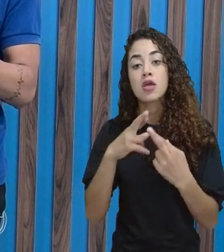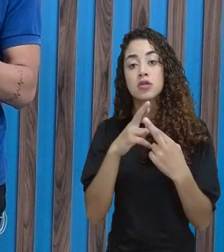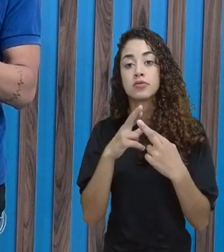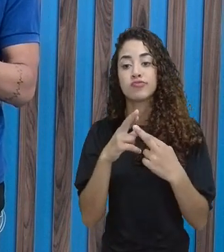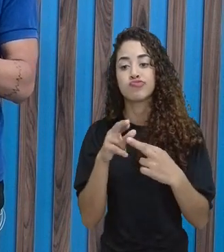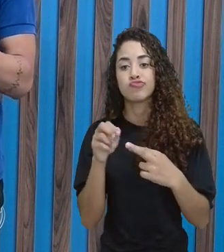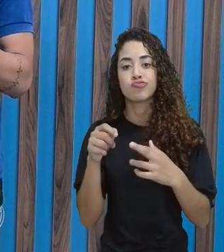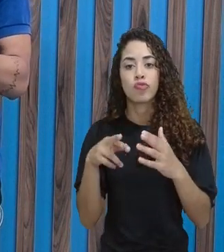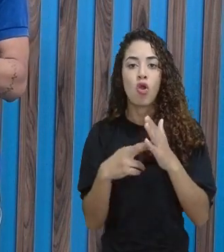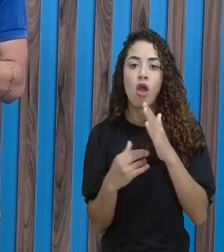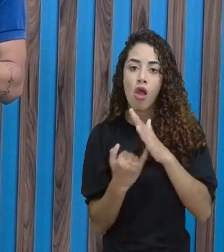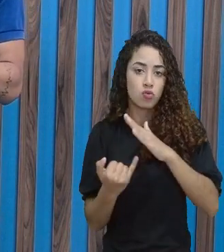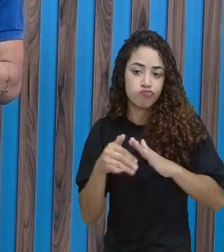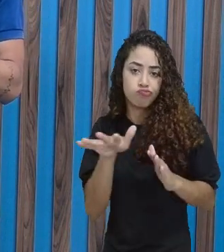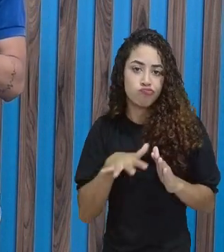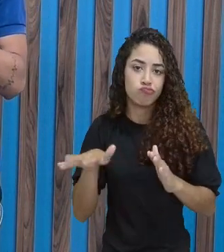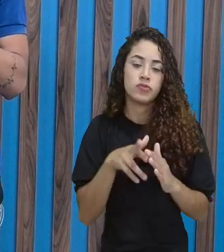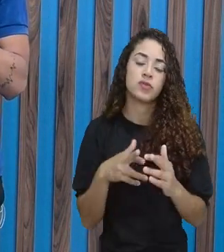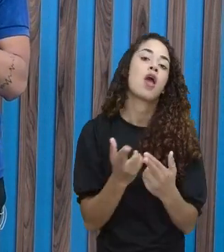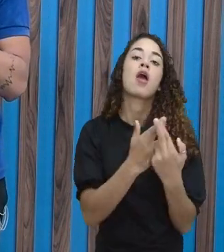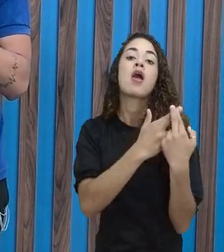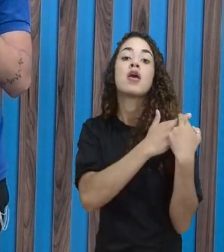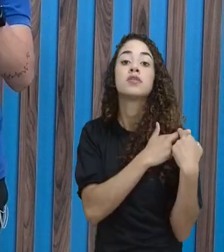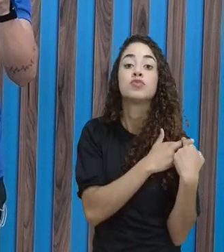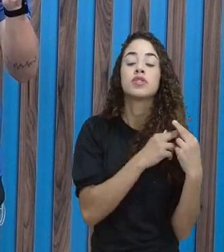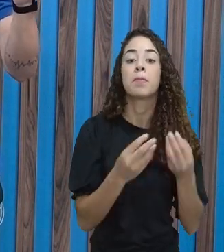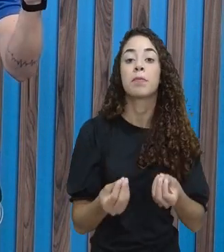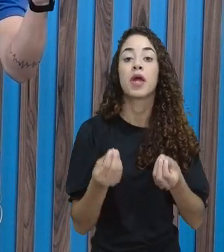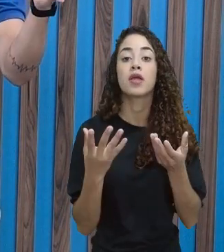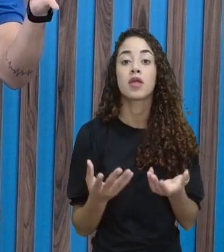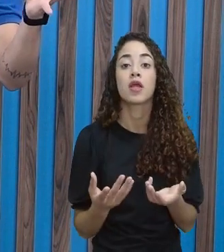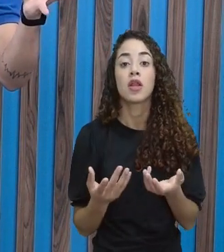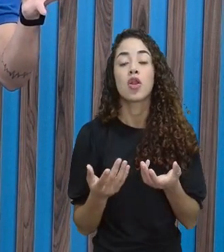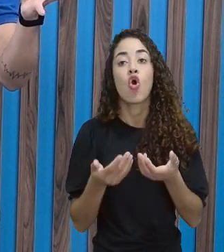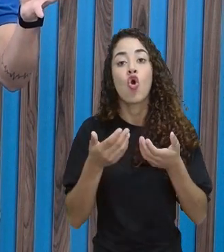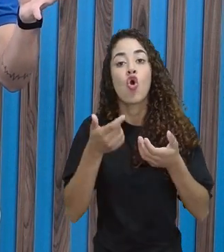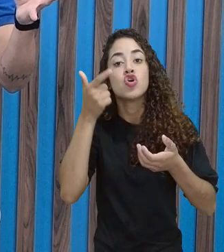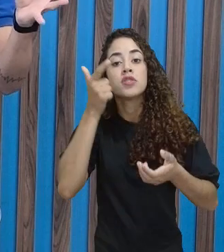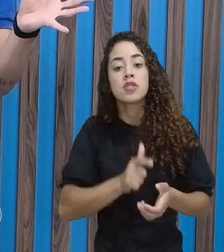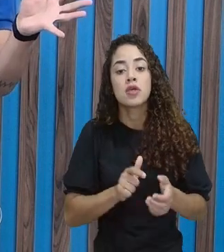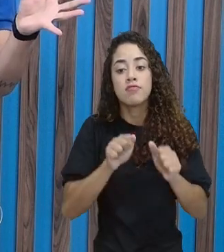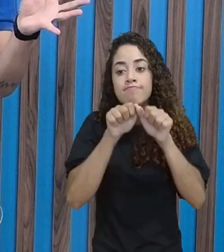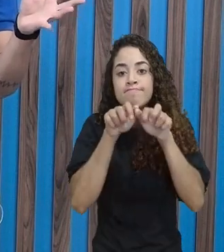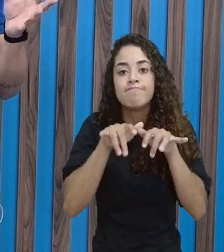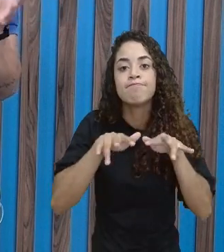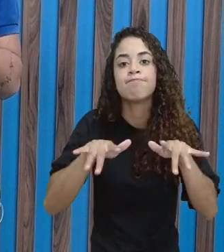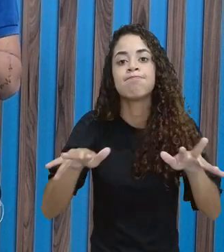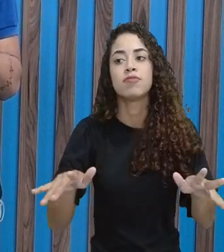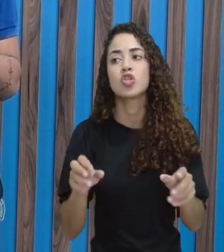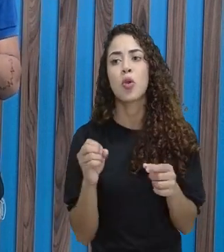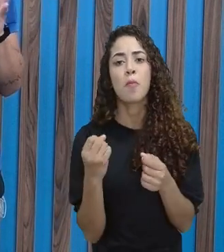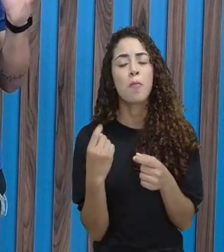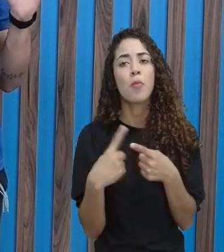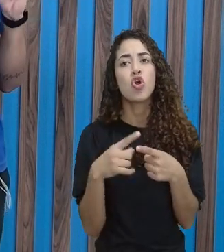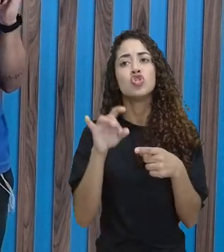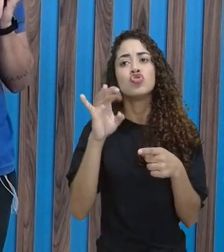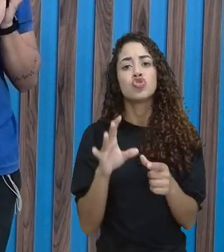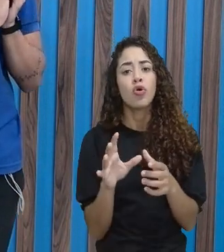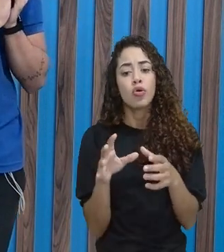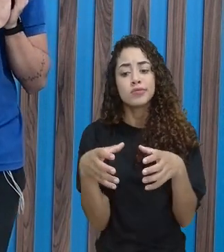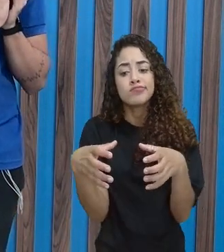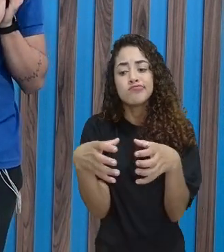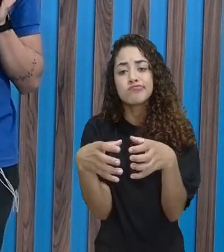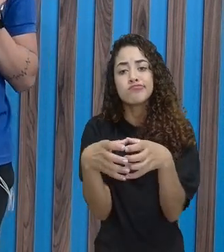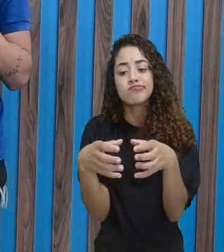né, eram responsáveis de fazer com que ele fosse ganhando outras proporções. Porque senão ele ficaria lá só